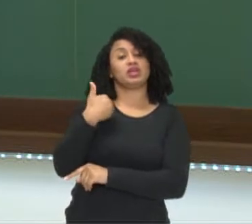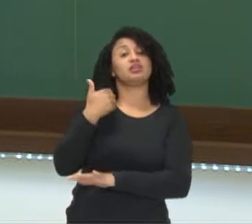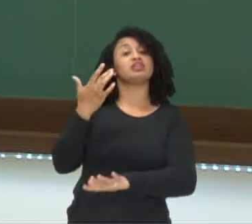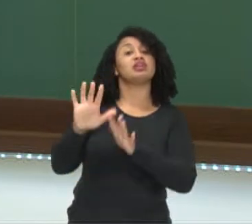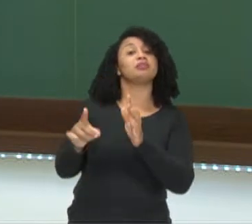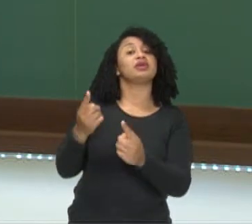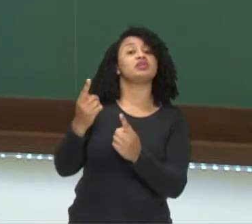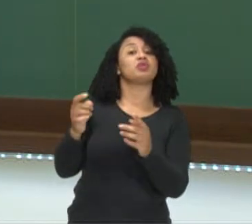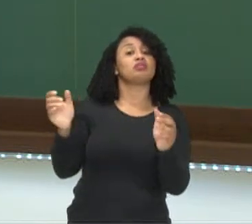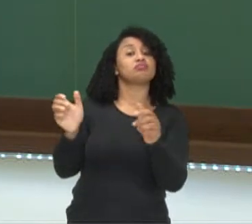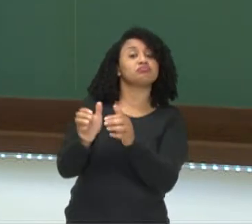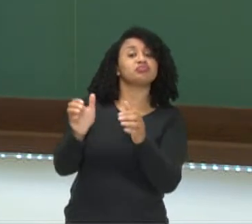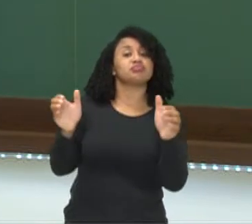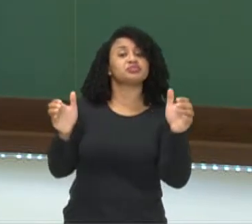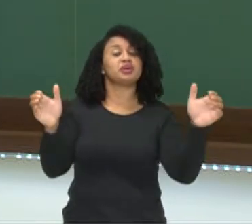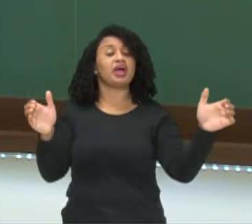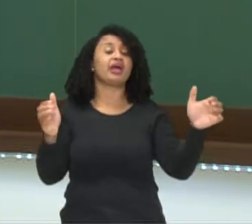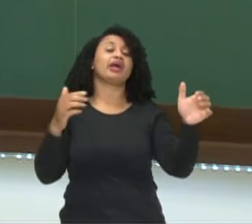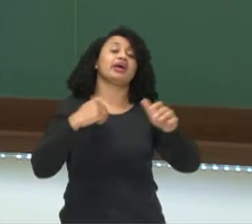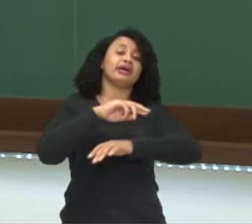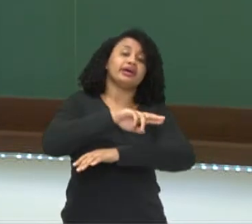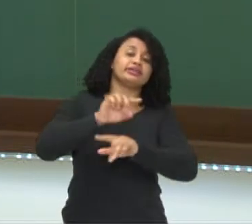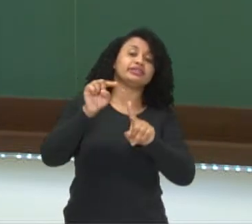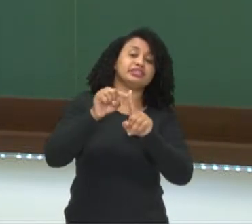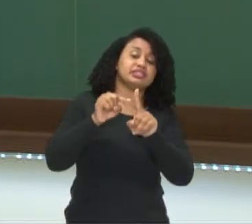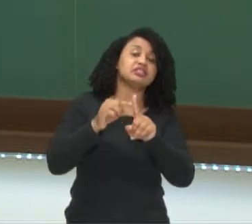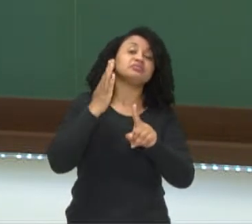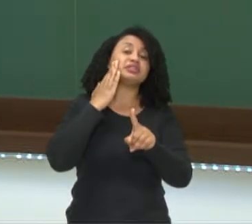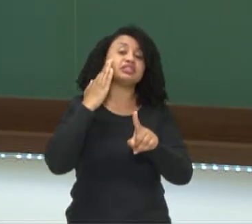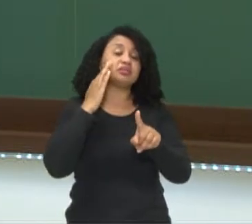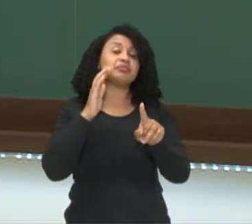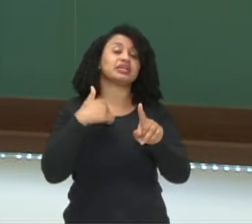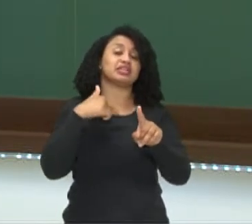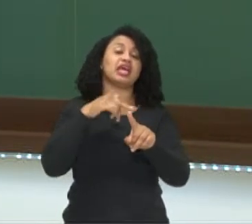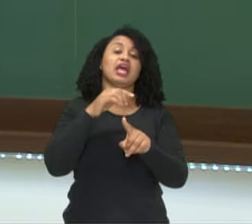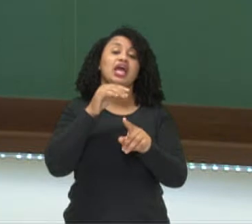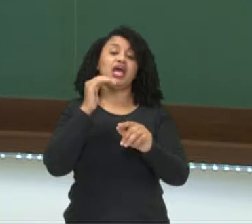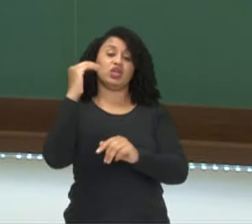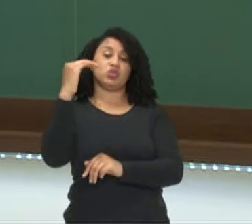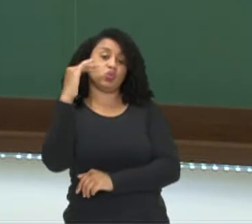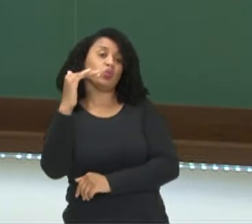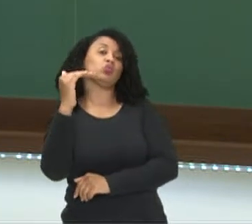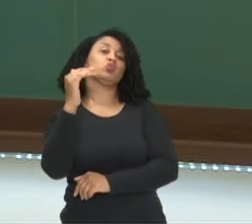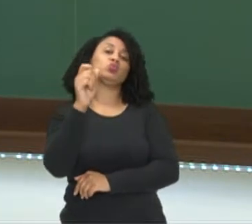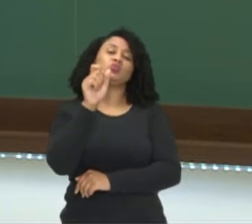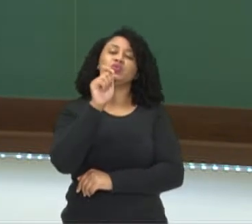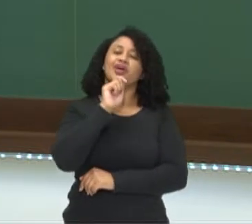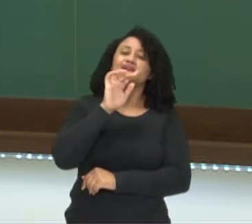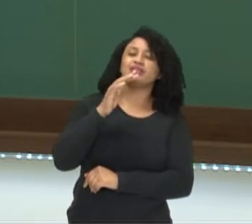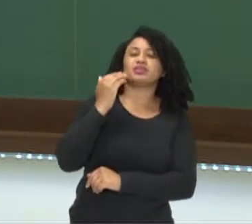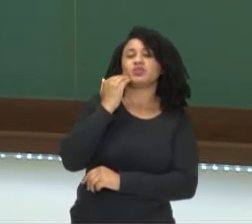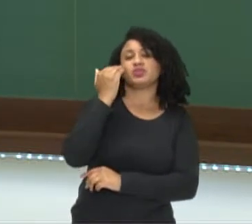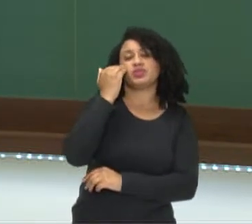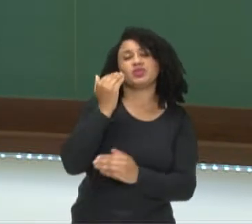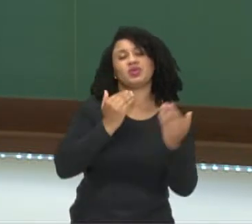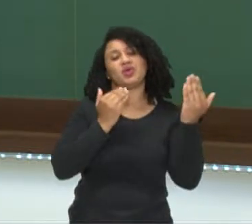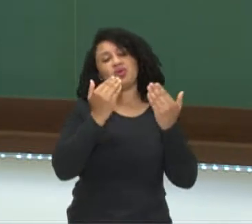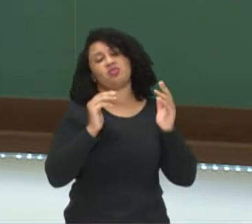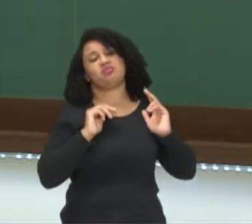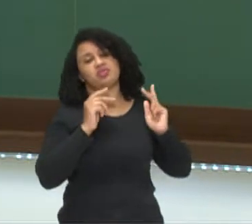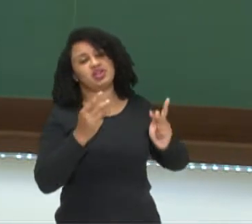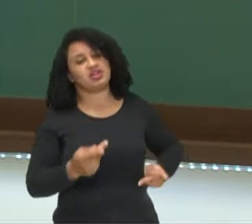da raça para saber se ele já está mais na fase adulta, na fase, digamos, de adolescência, comparando com o